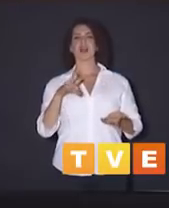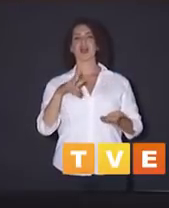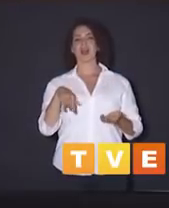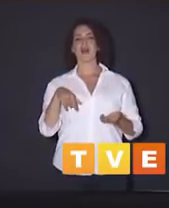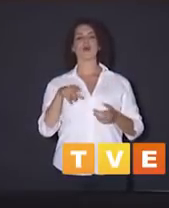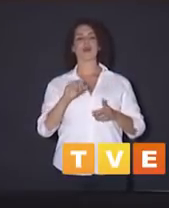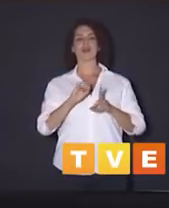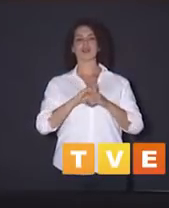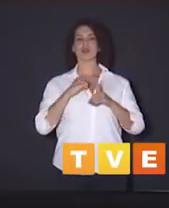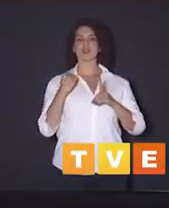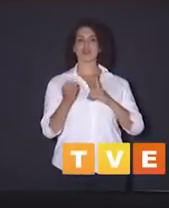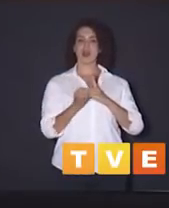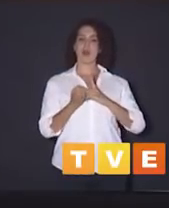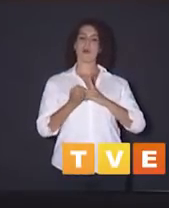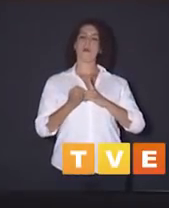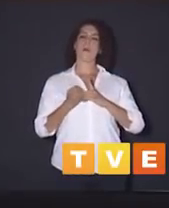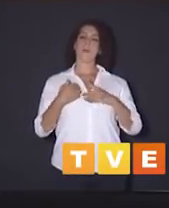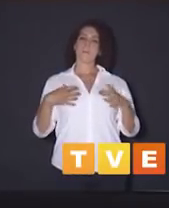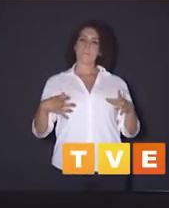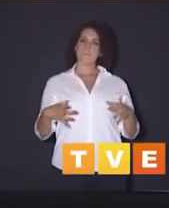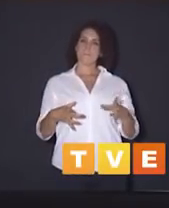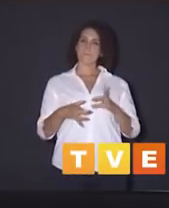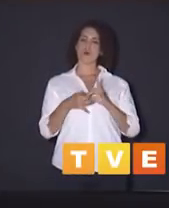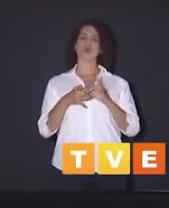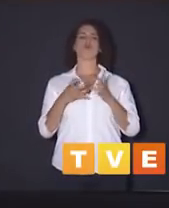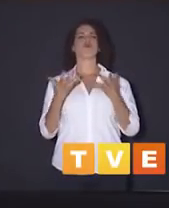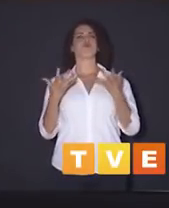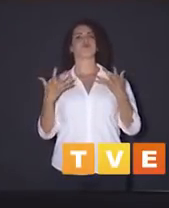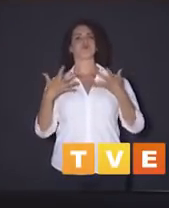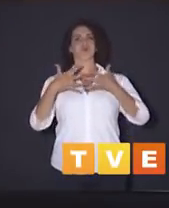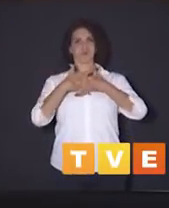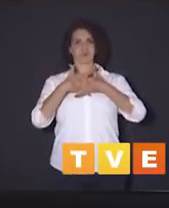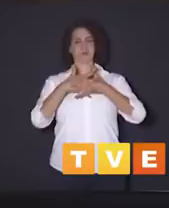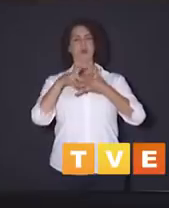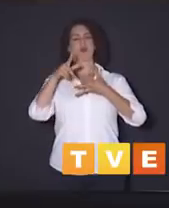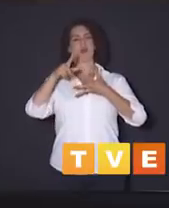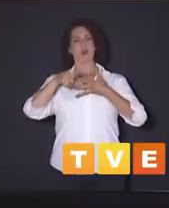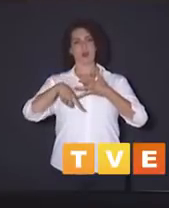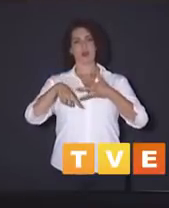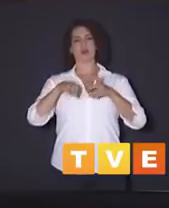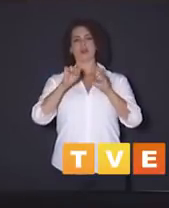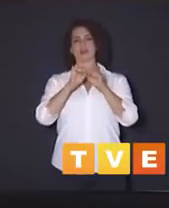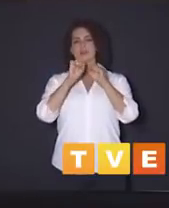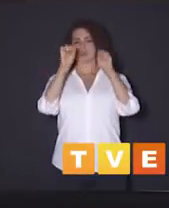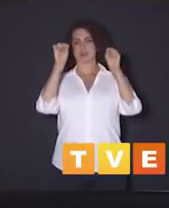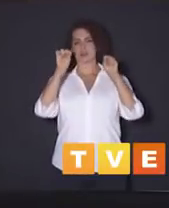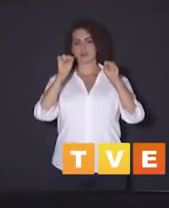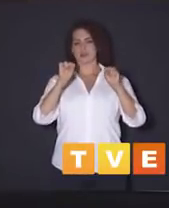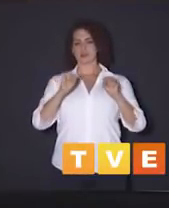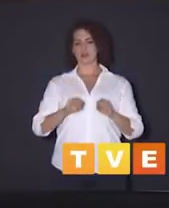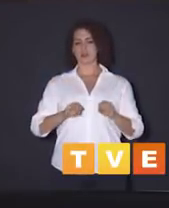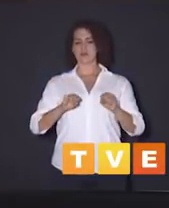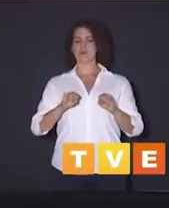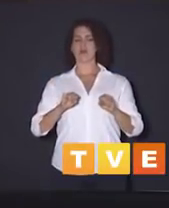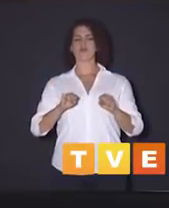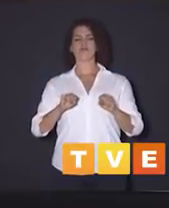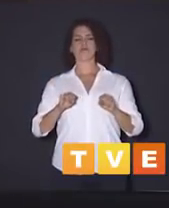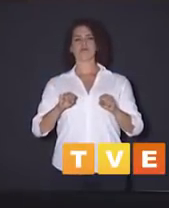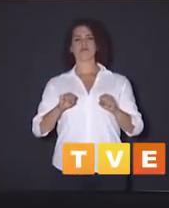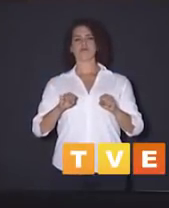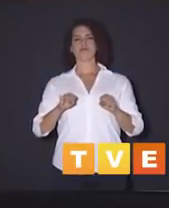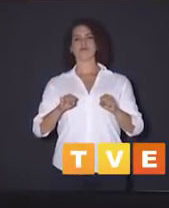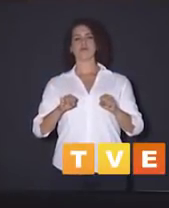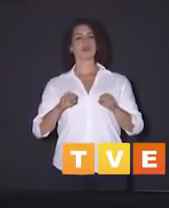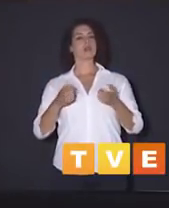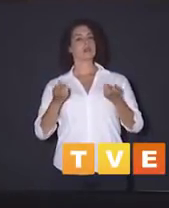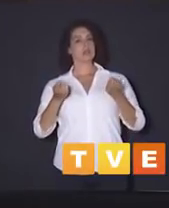social de altíssima complexidade né um sistema de fluxos multidirecionais que